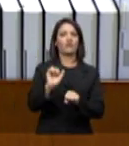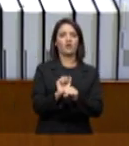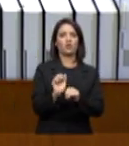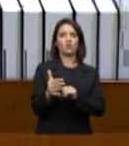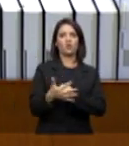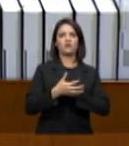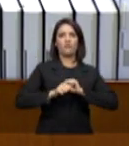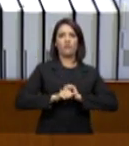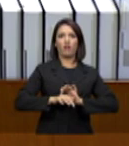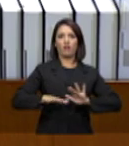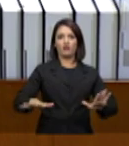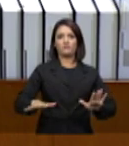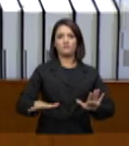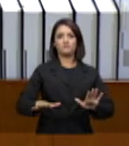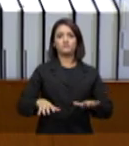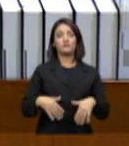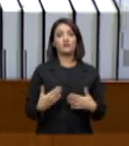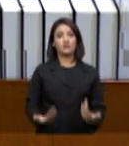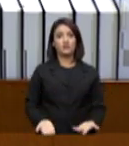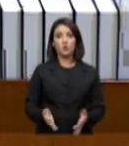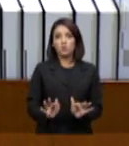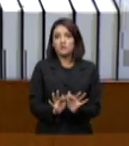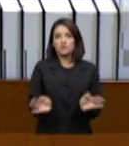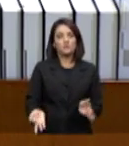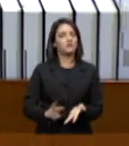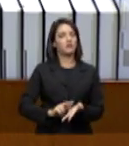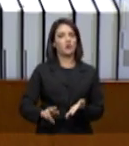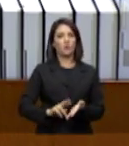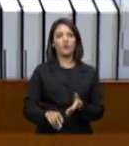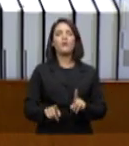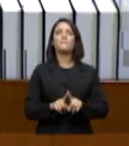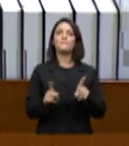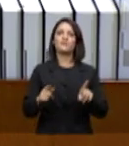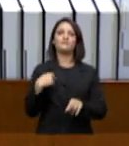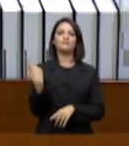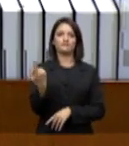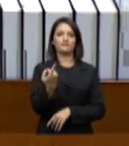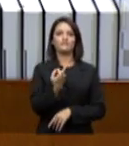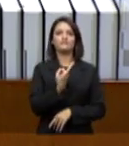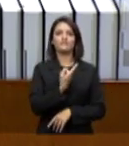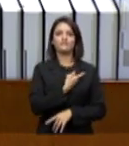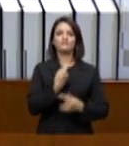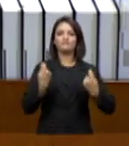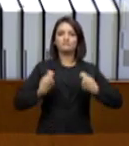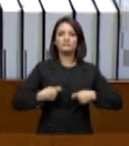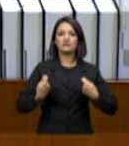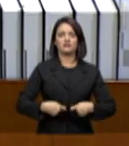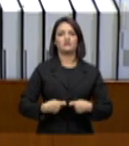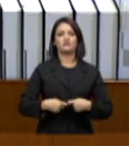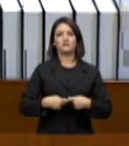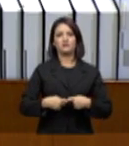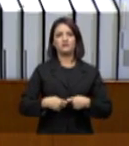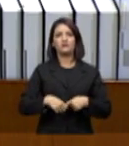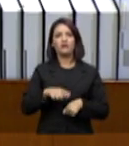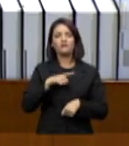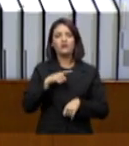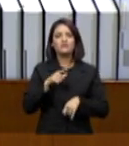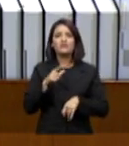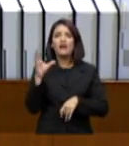situação é simples no entanto precisamos mais do que nunca ter serenidade